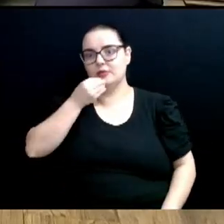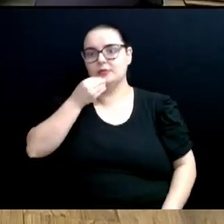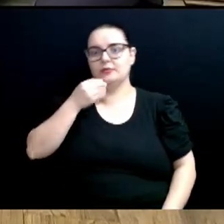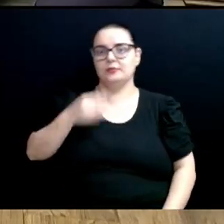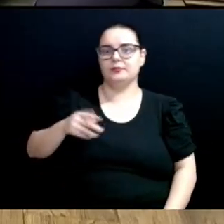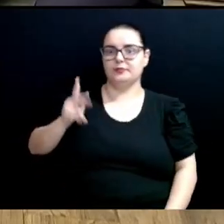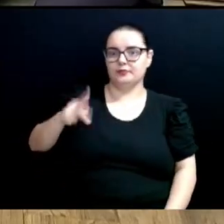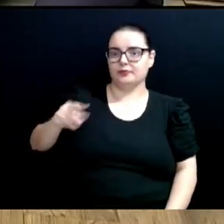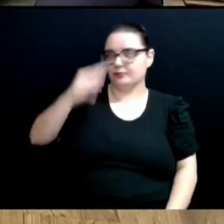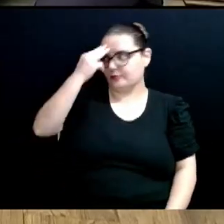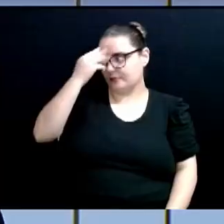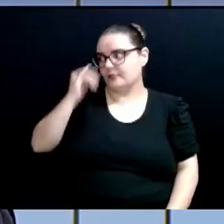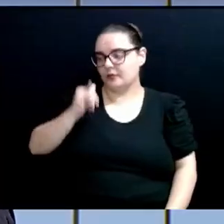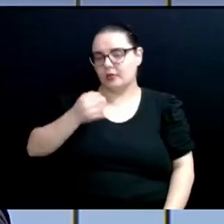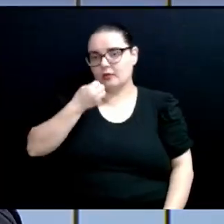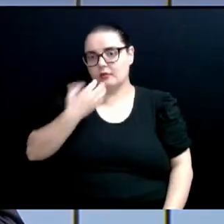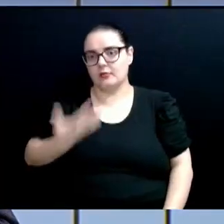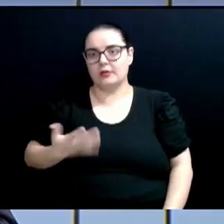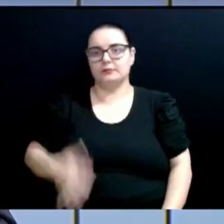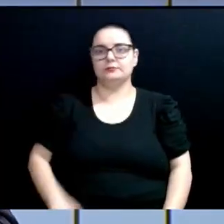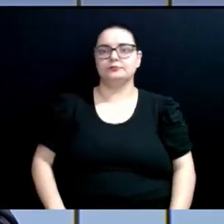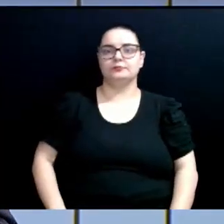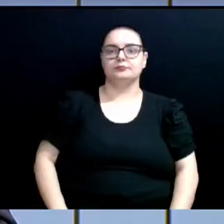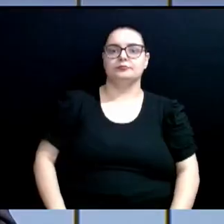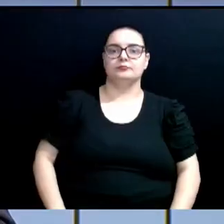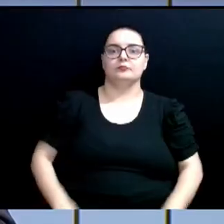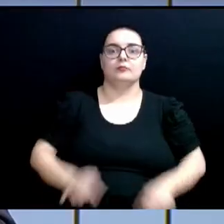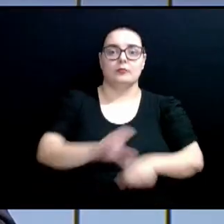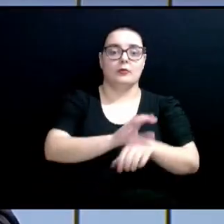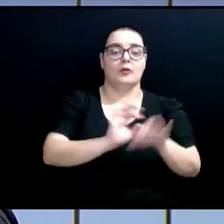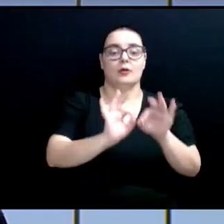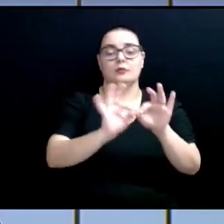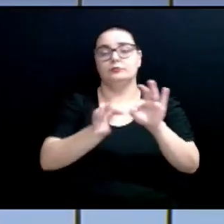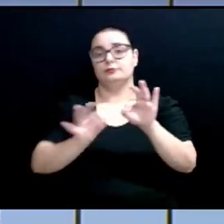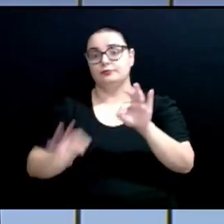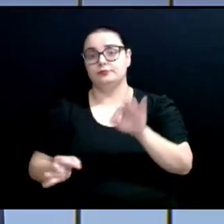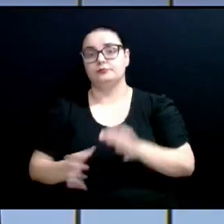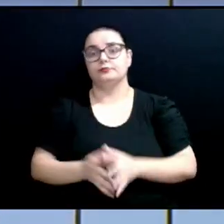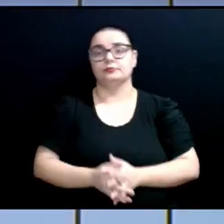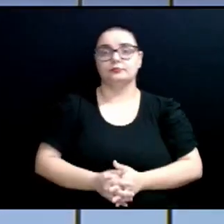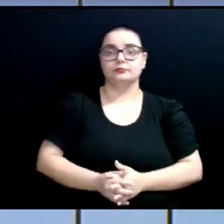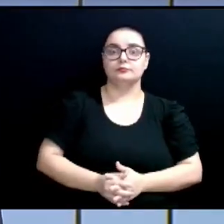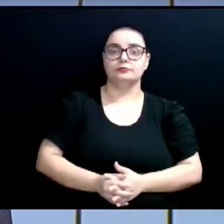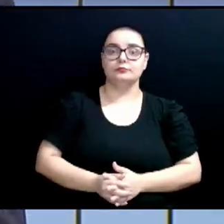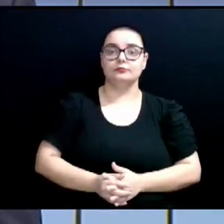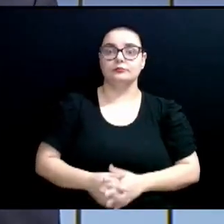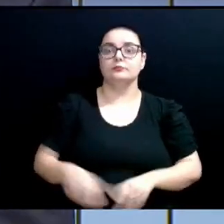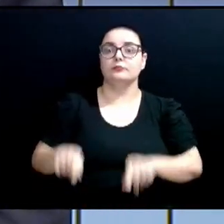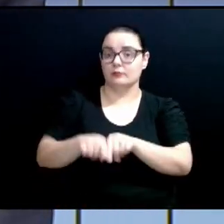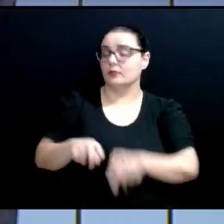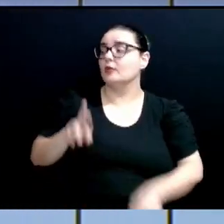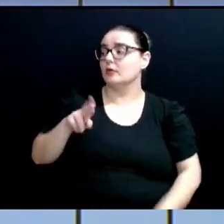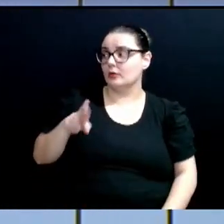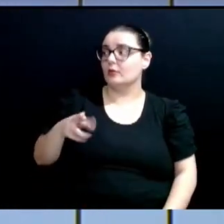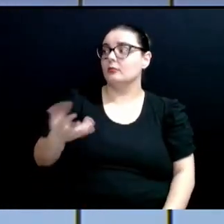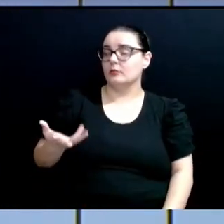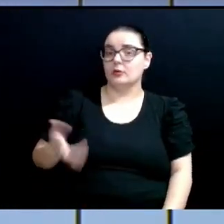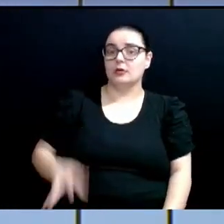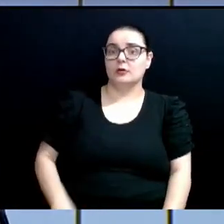muito bem, uma construção longa, mas também por uma razão, Romão, porque